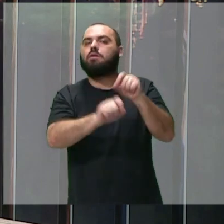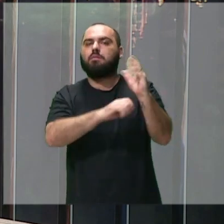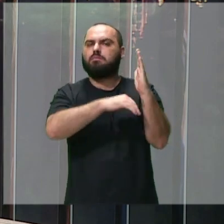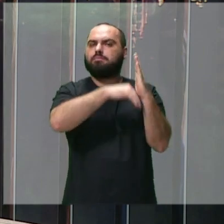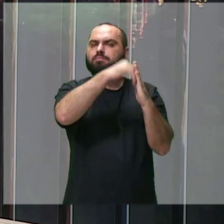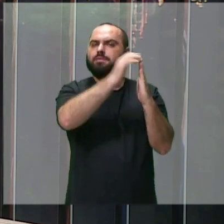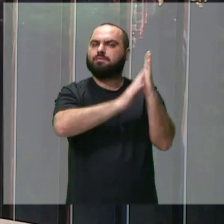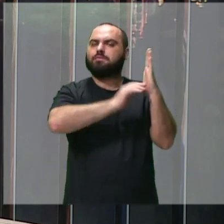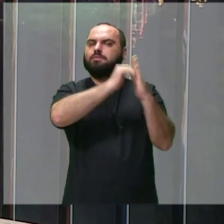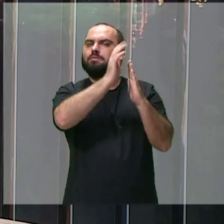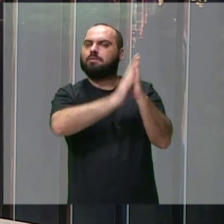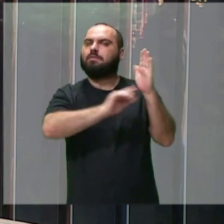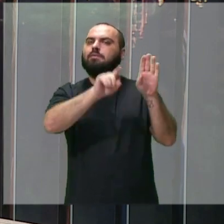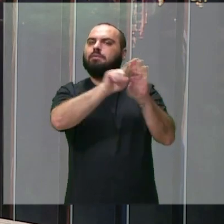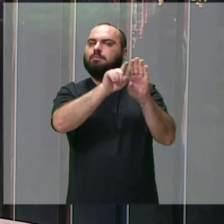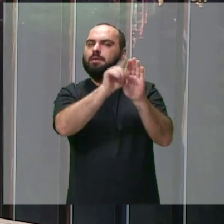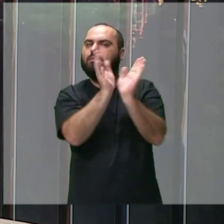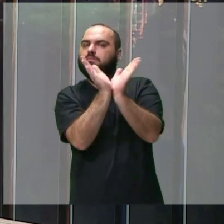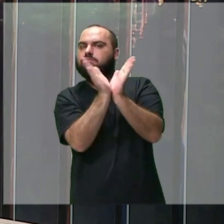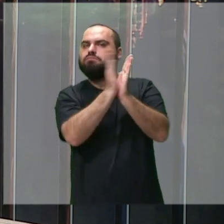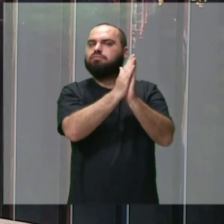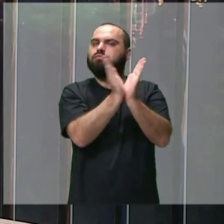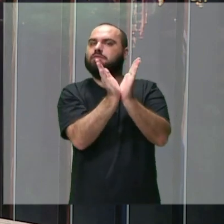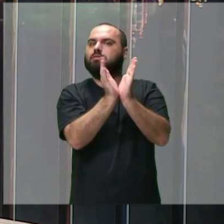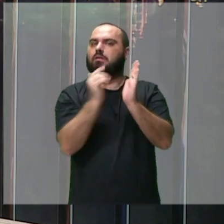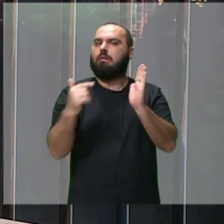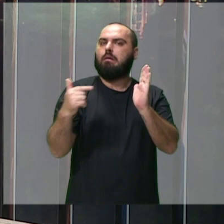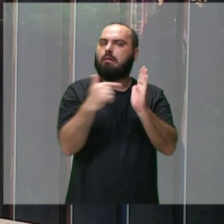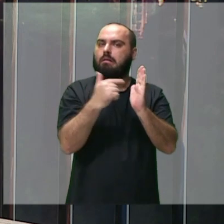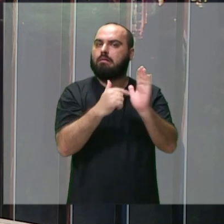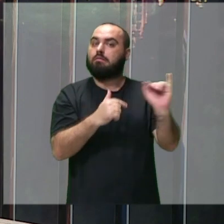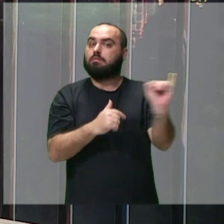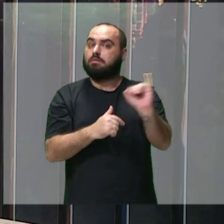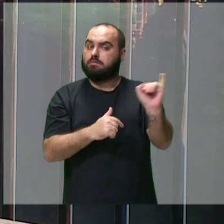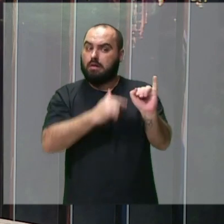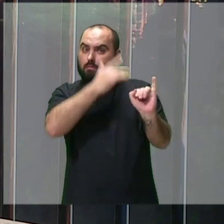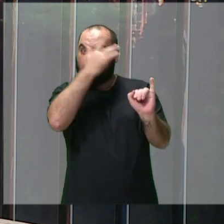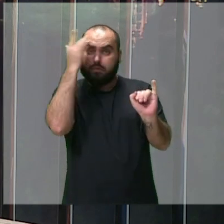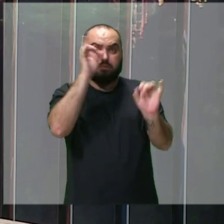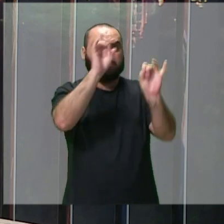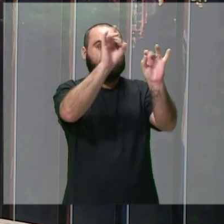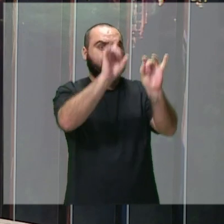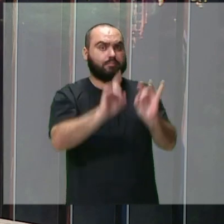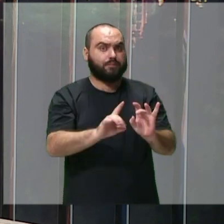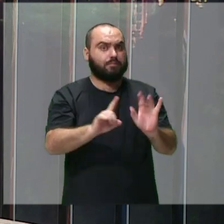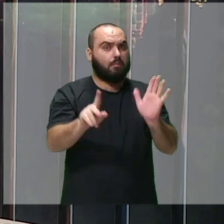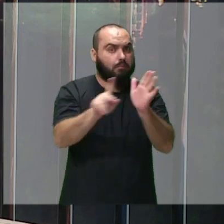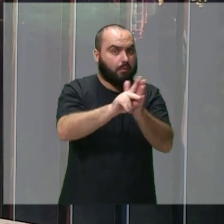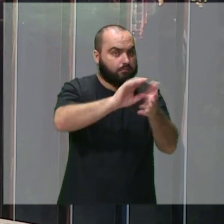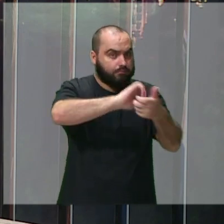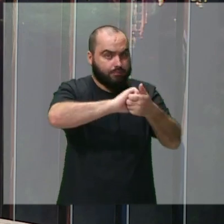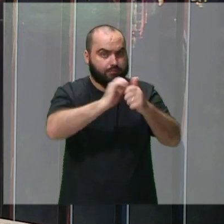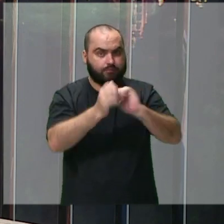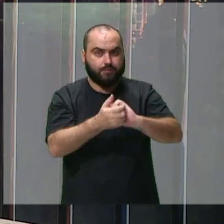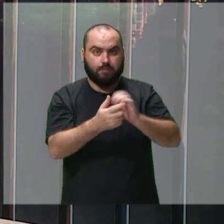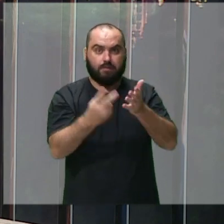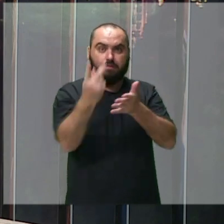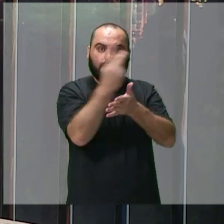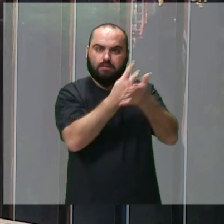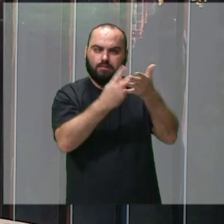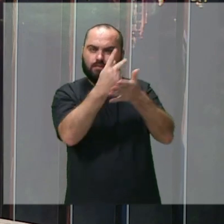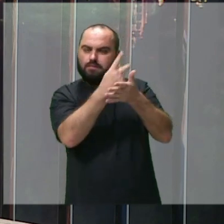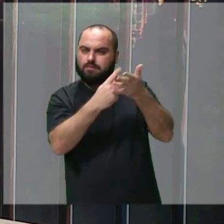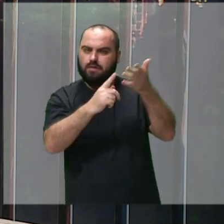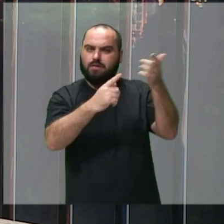pintura com um artista aqui de Itajaí que é especialista nessas artes, retratando em seus desenhos e telas